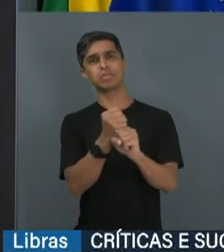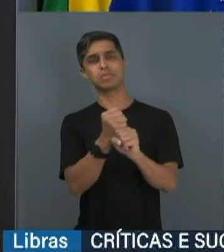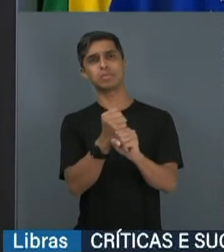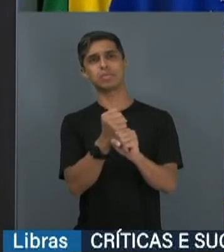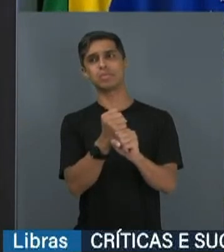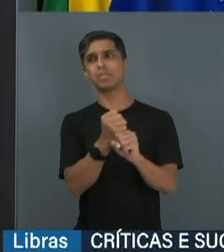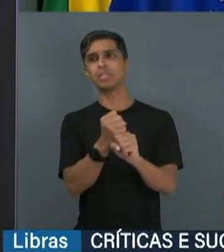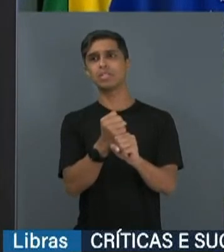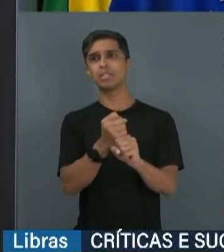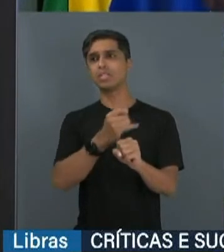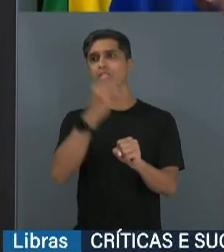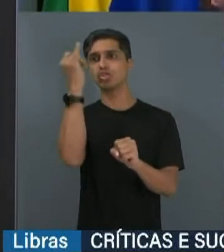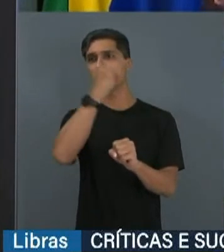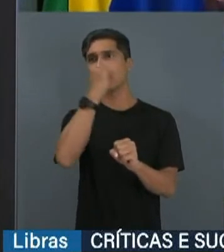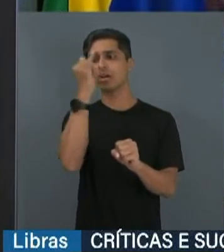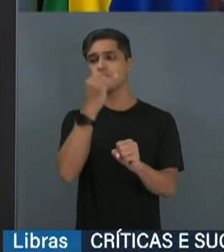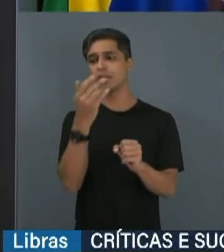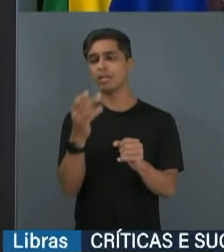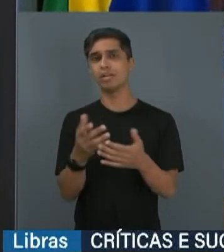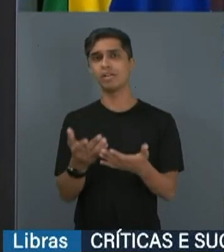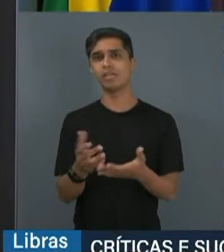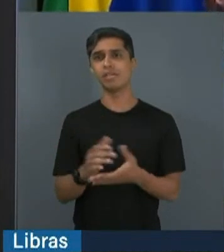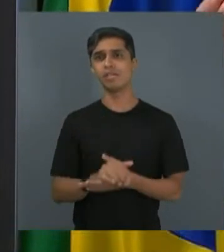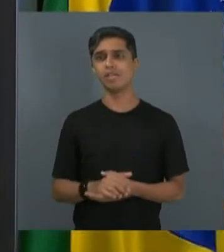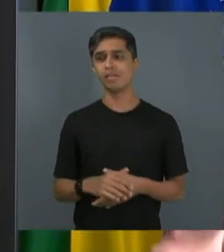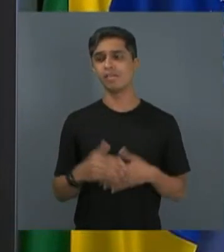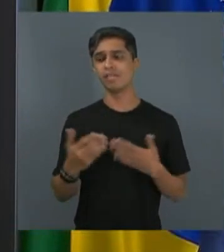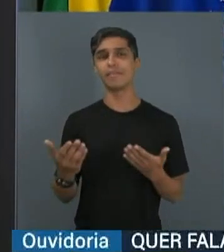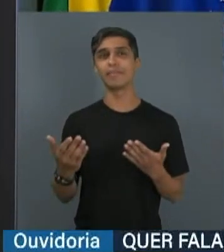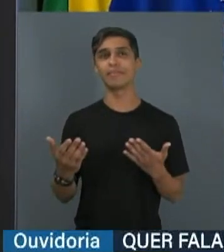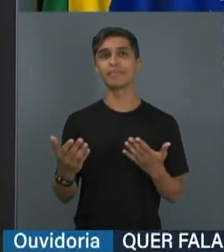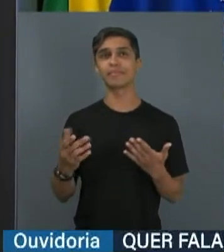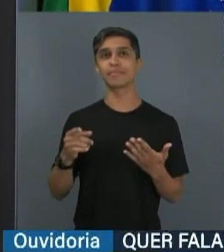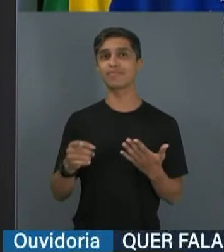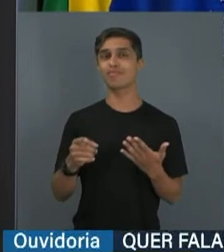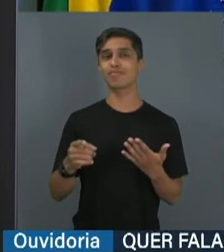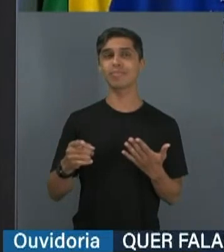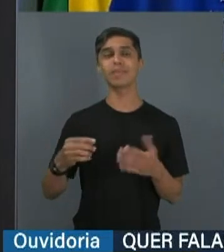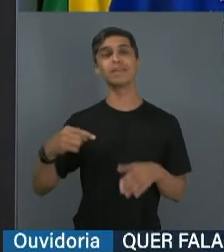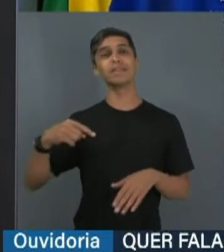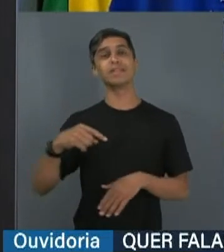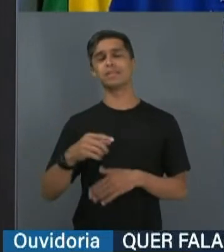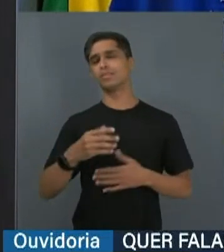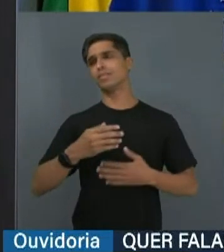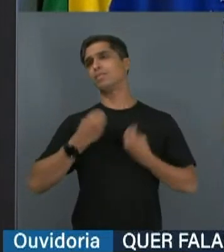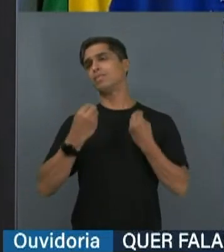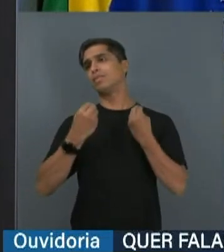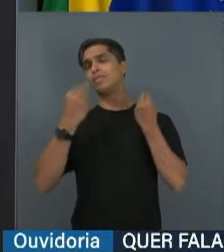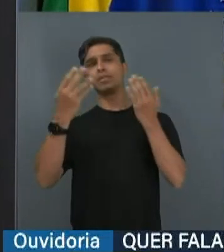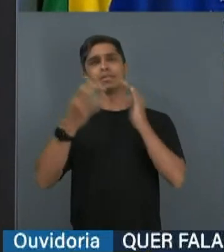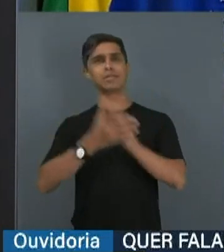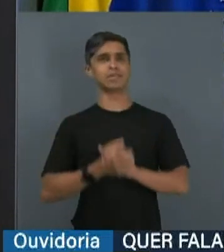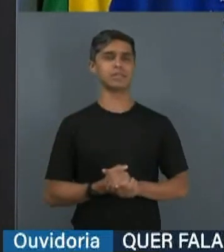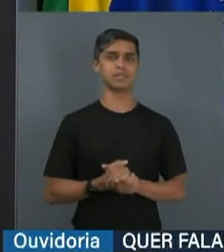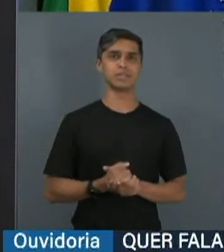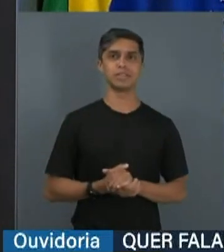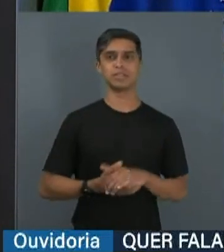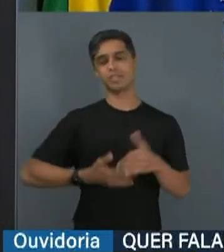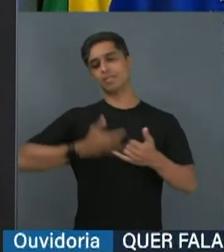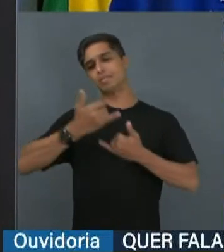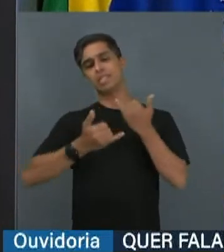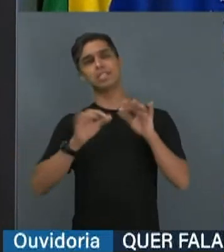ridículo, dizendo que tinha 18 mil pessoas. Pelo amor de Deus. Não vamos brincar